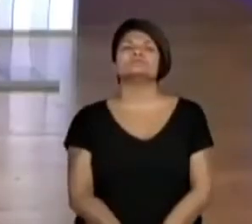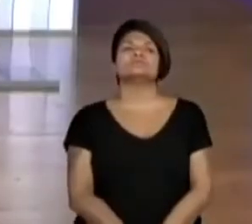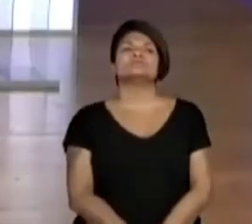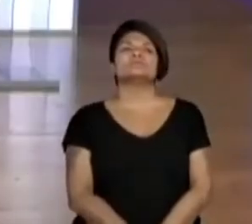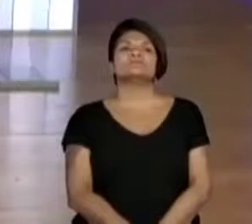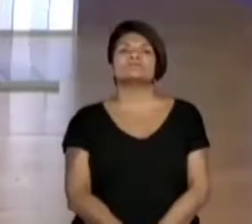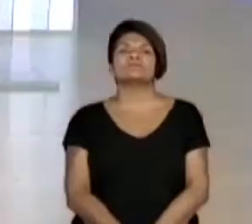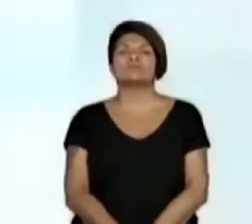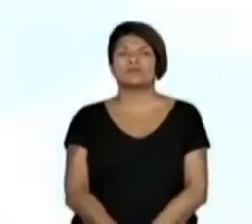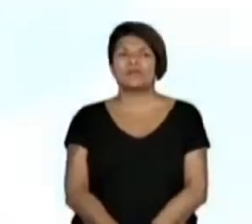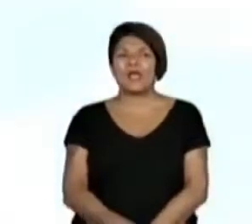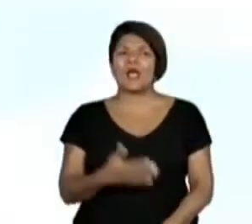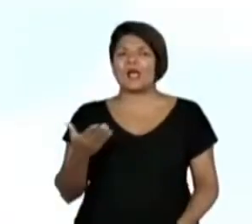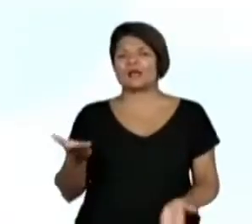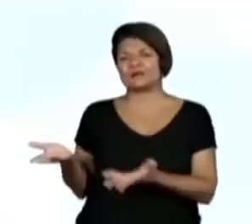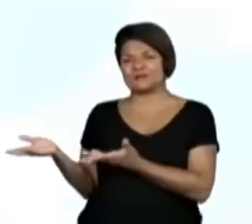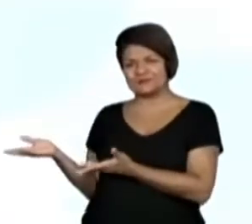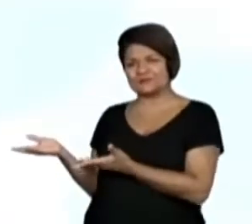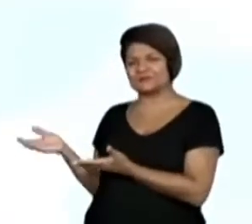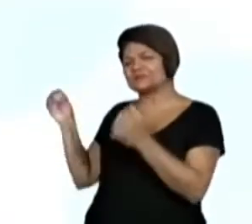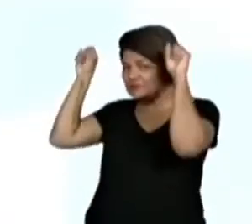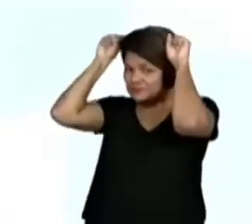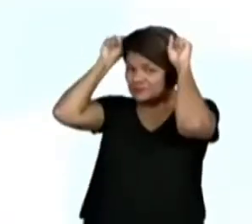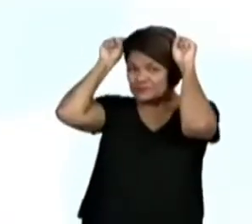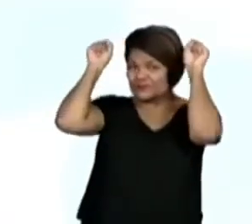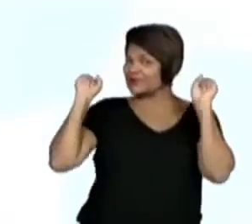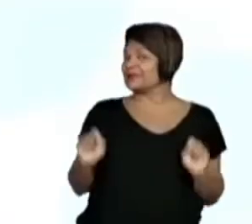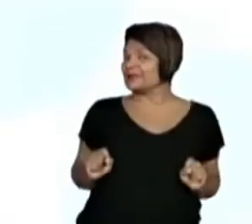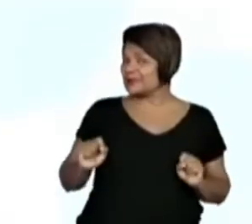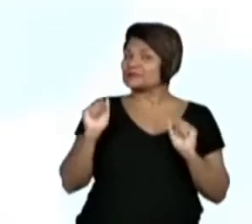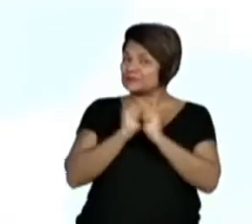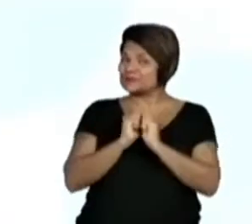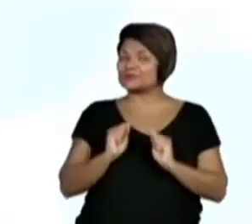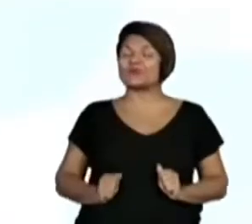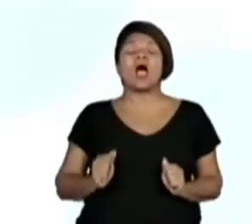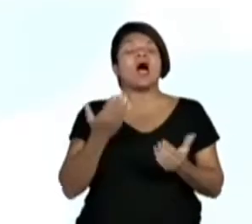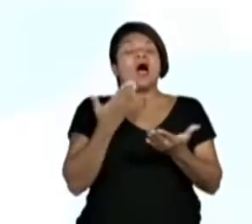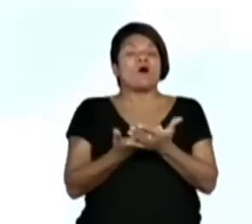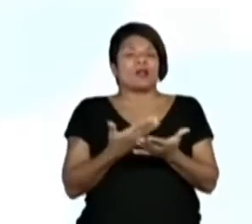Vamos trazer a nossa amiguinha junto. Olha só, aula 2.